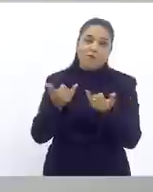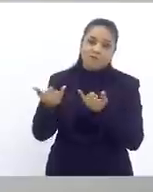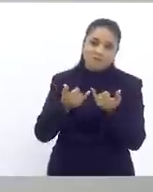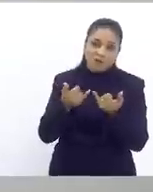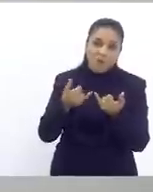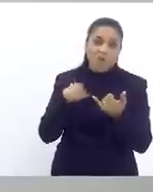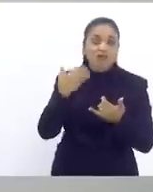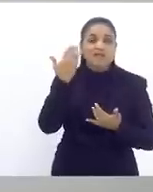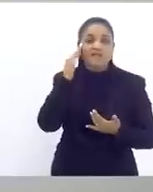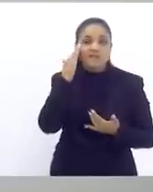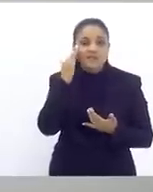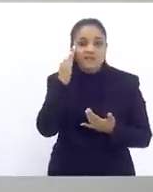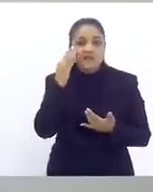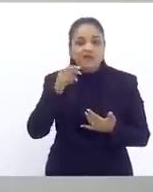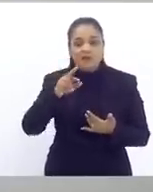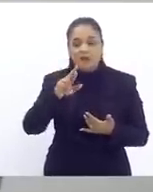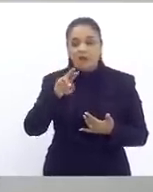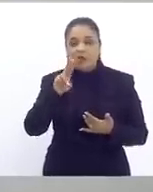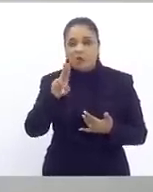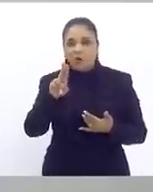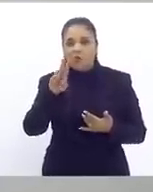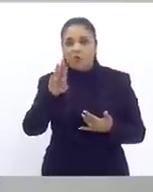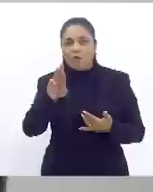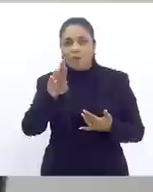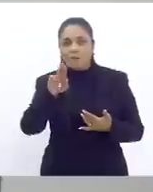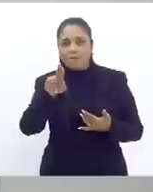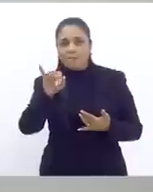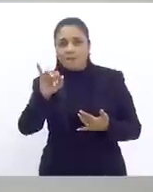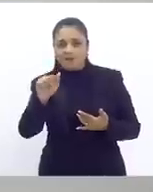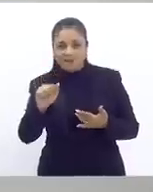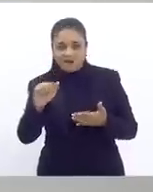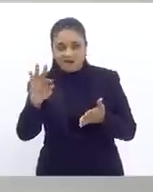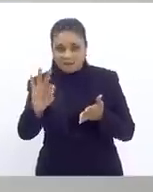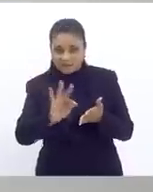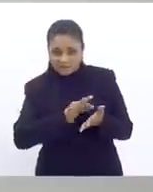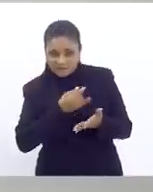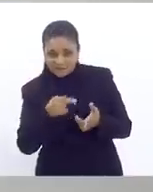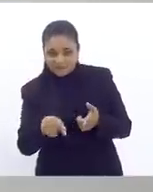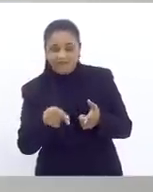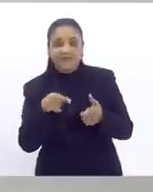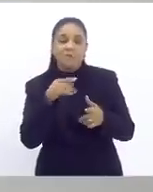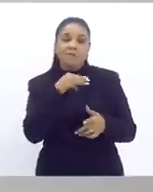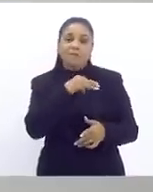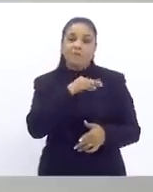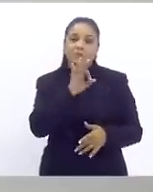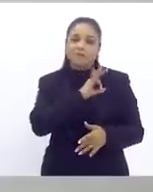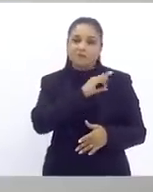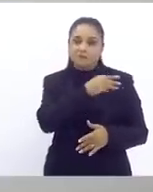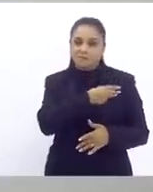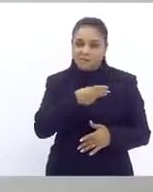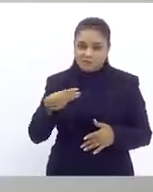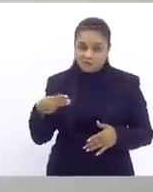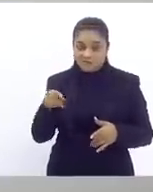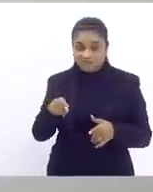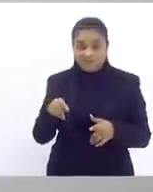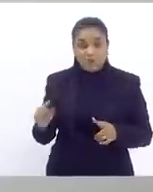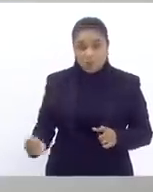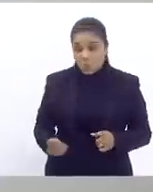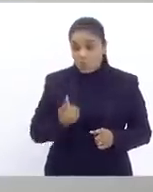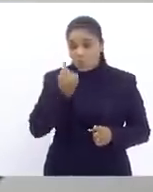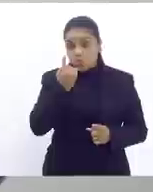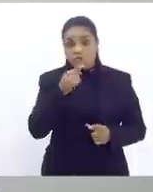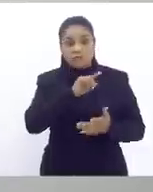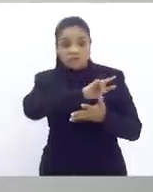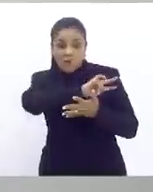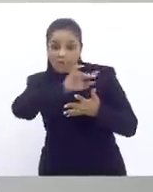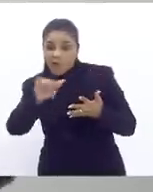são as rubricas da Polícia Militar então eles precisa dessa Mão Dupla para que a gente possa andar mas a gente é um só vocês são muito a gente não